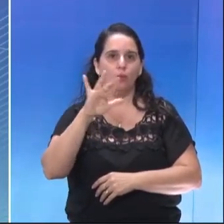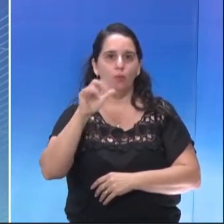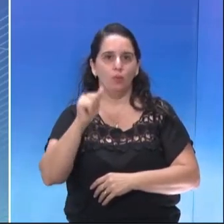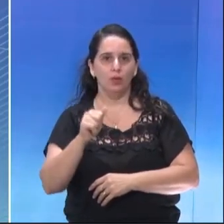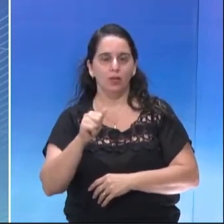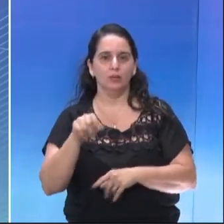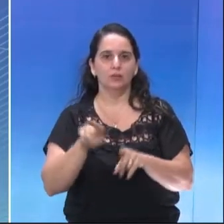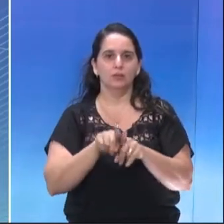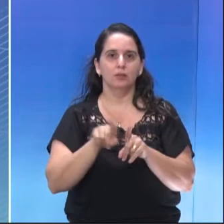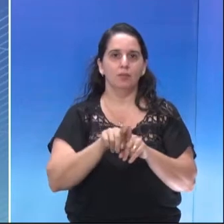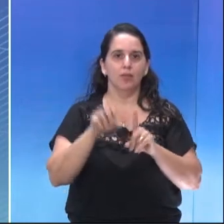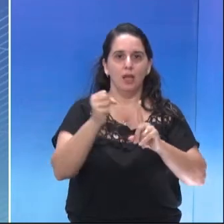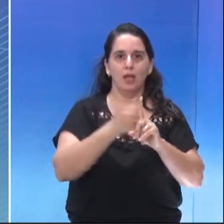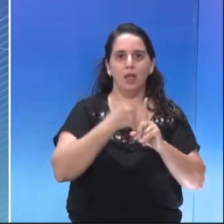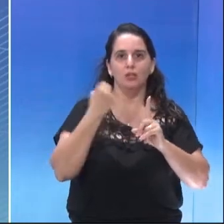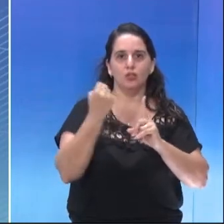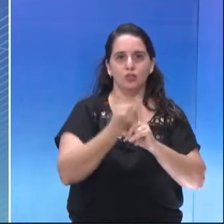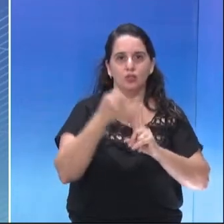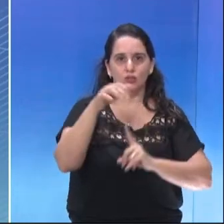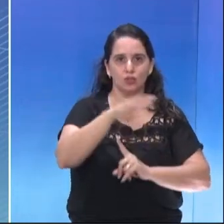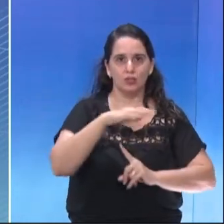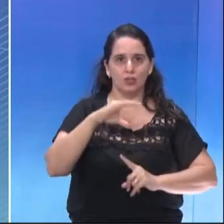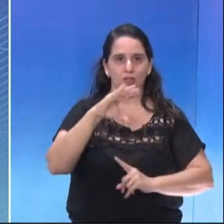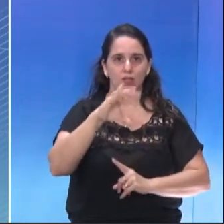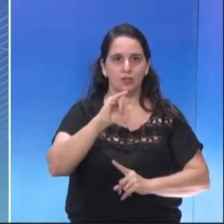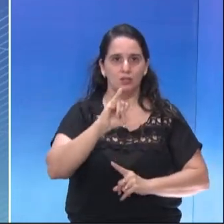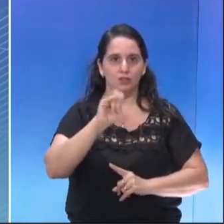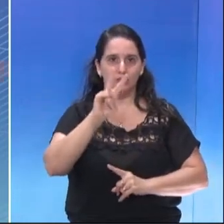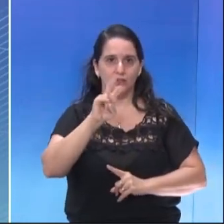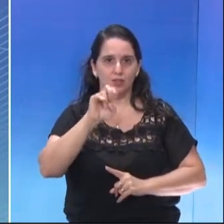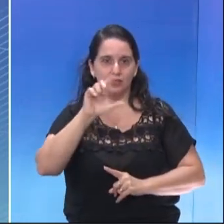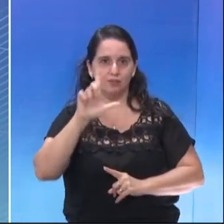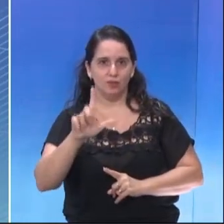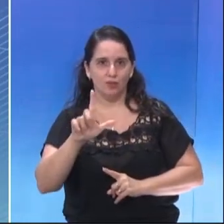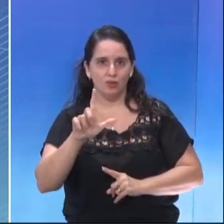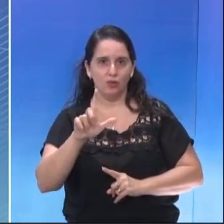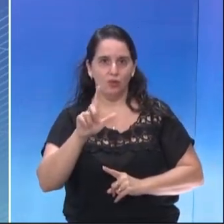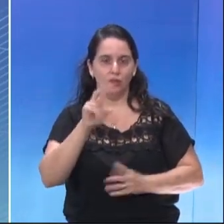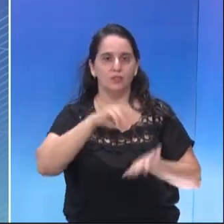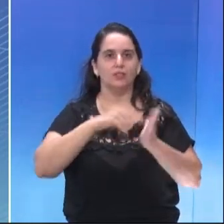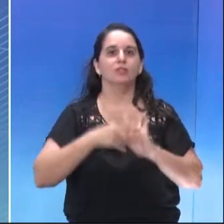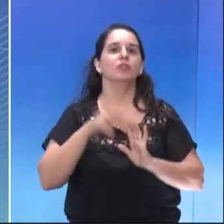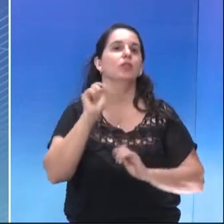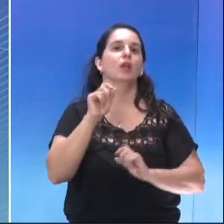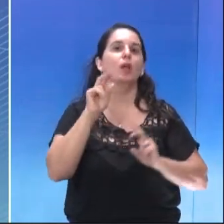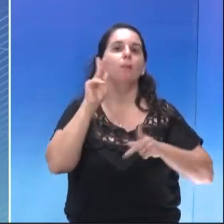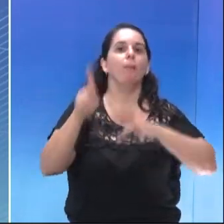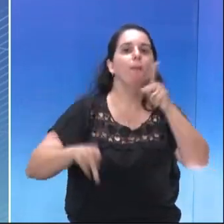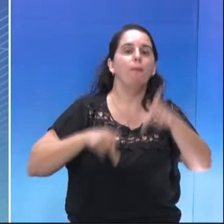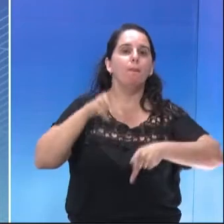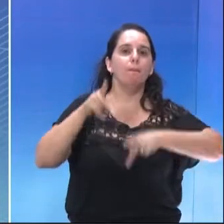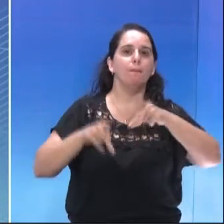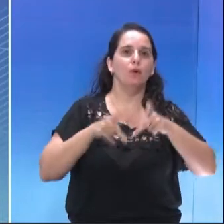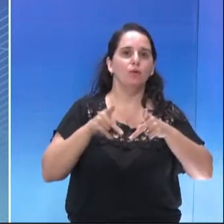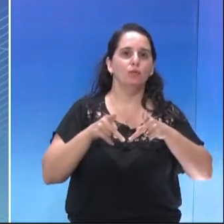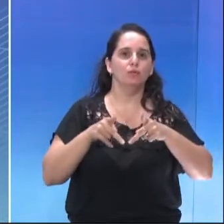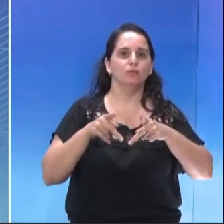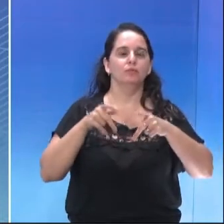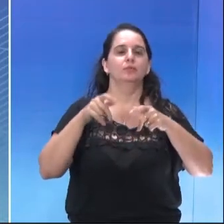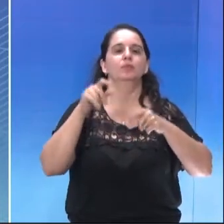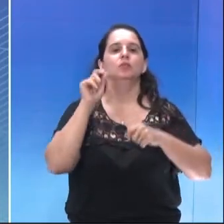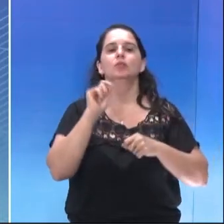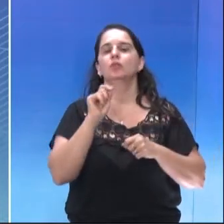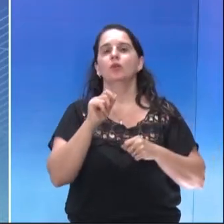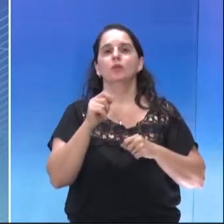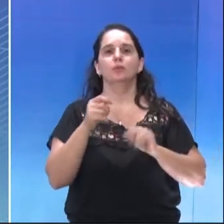civil organizada, que é exatamente o outro tecido social, exatamente nós como sociedade. Então, o que você deve